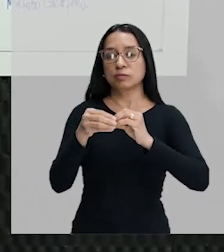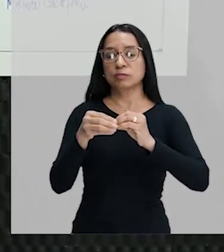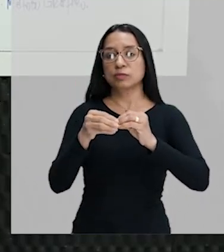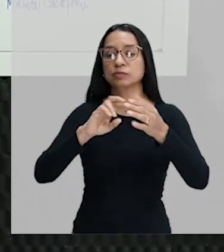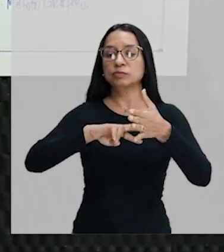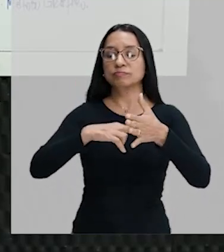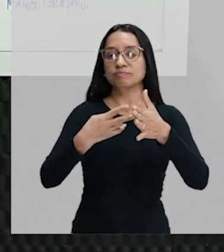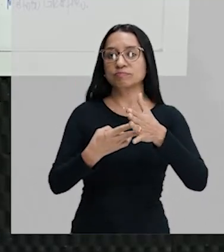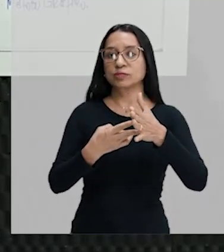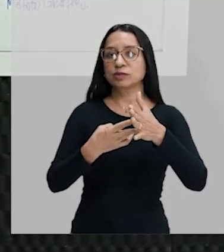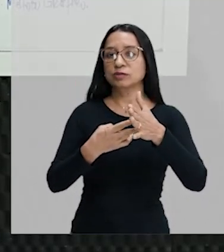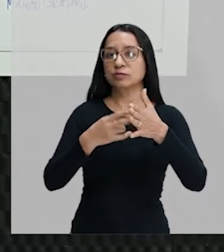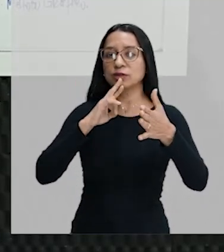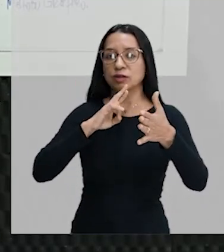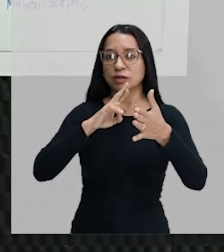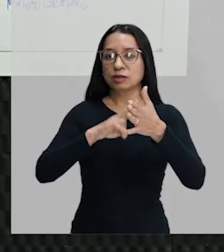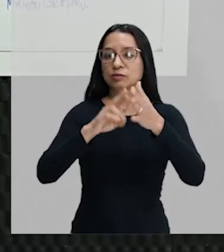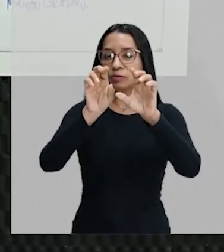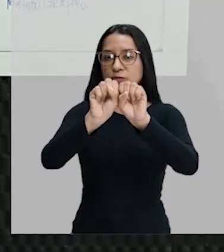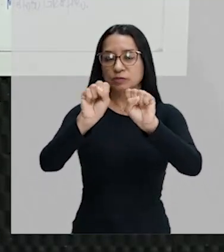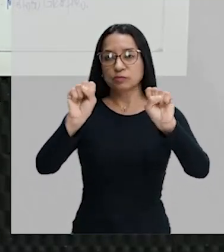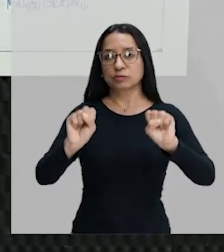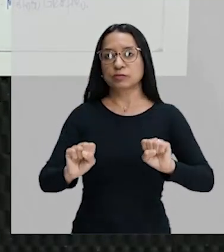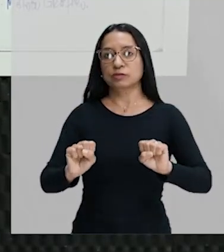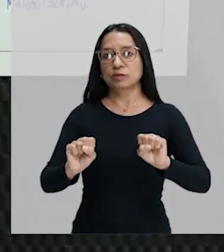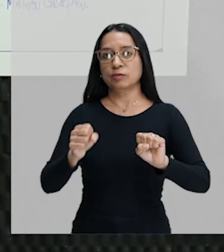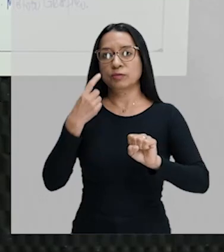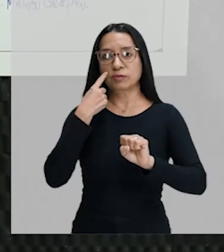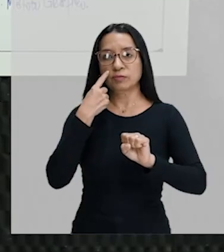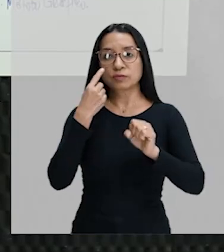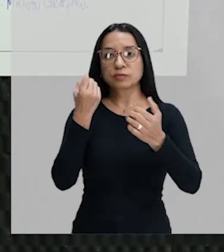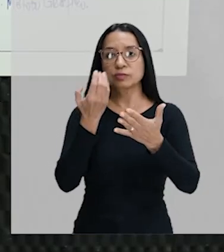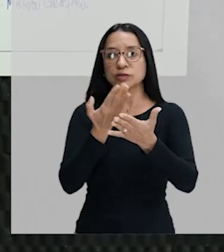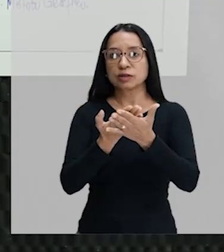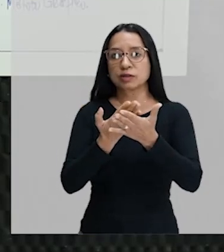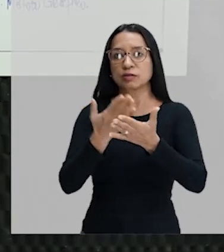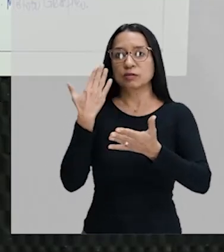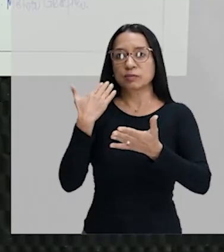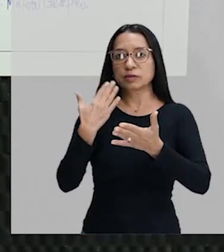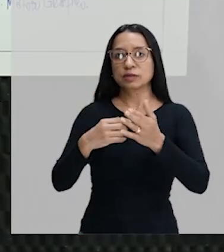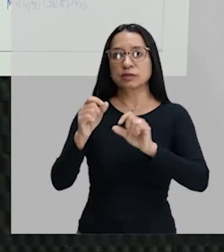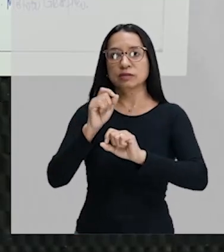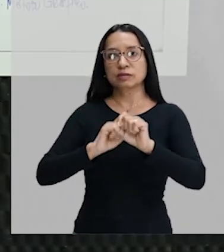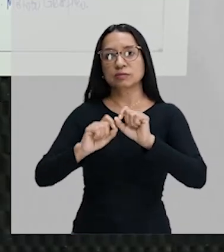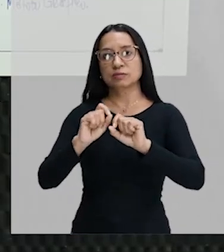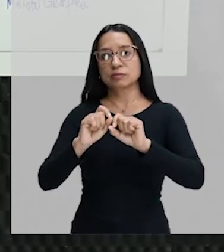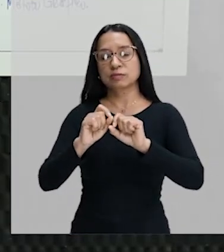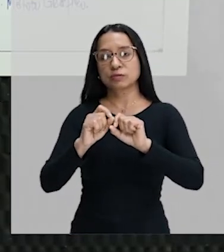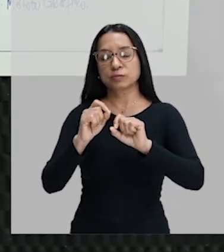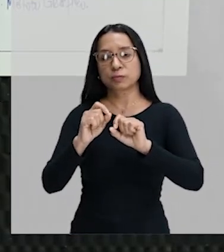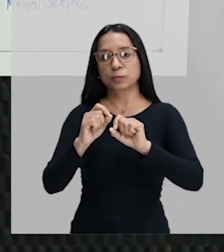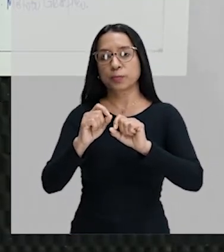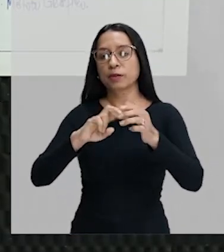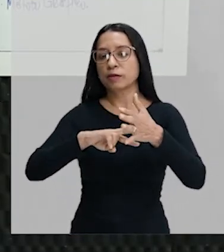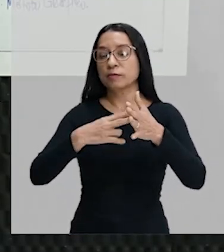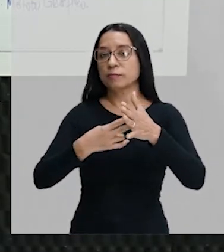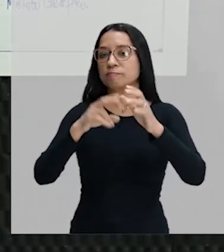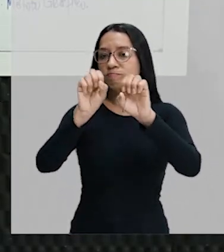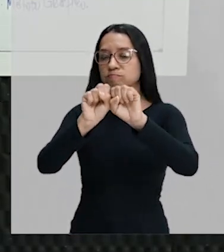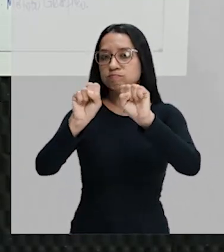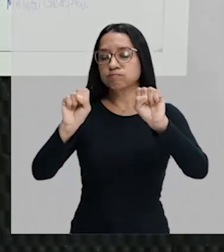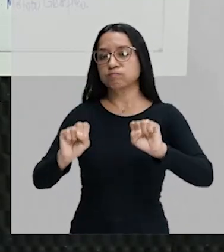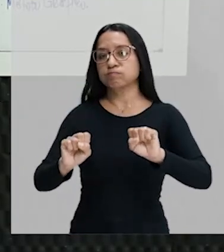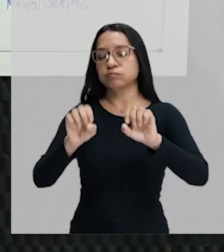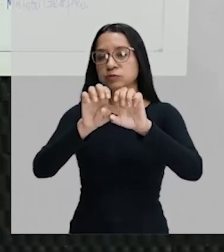que significa a solução de um sistema. Nós vimos na aula passada o que significa a solução de uma equação. Hoje a gente vai ver o que